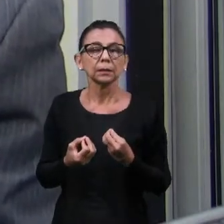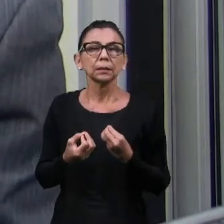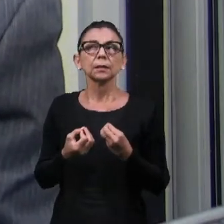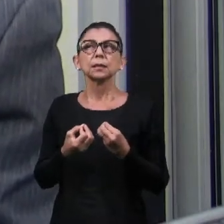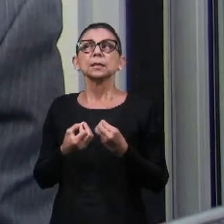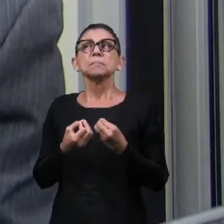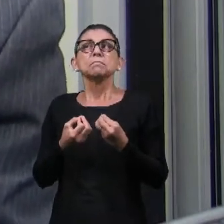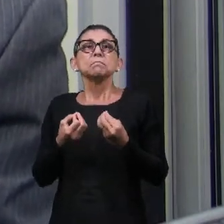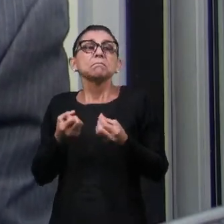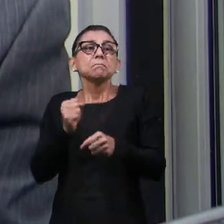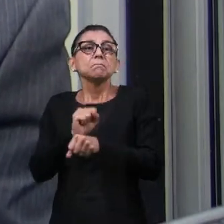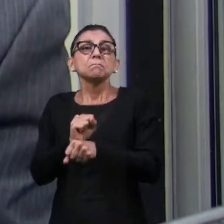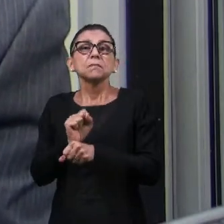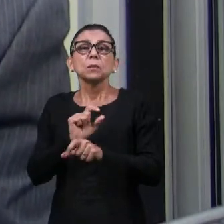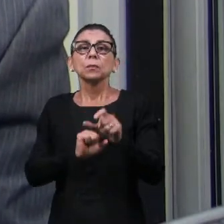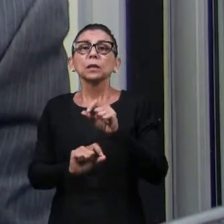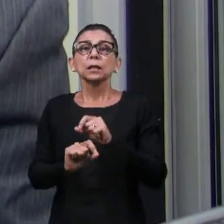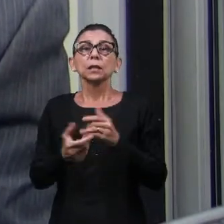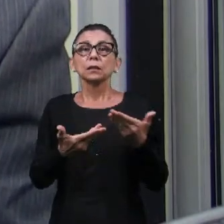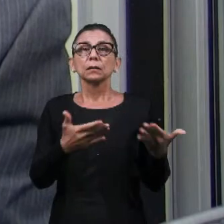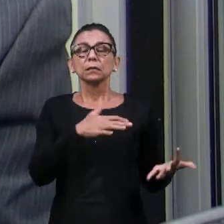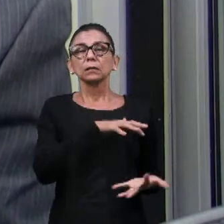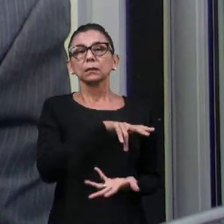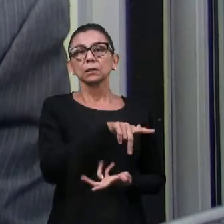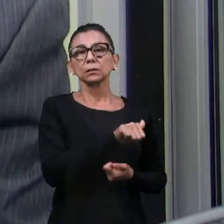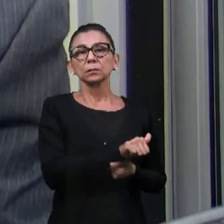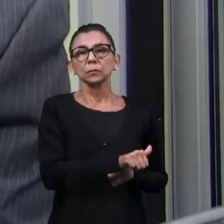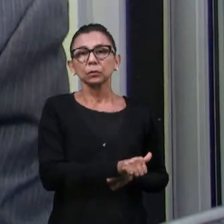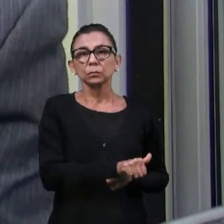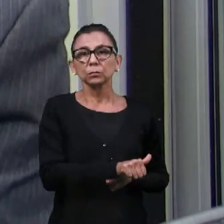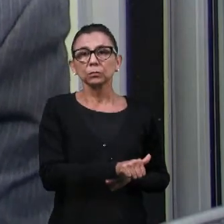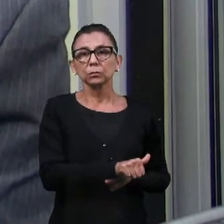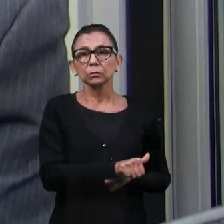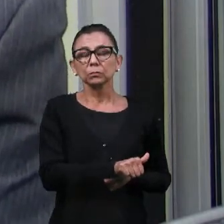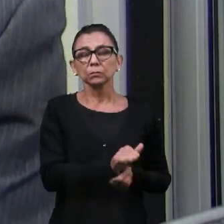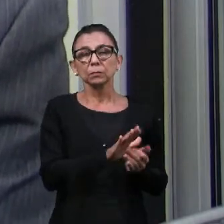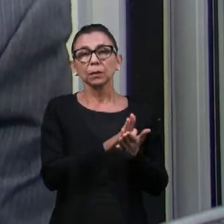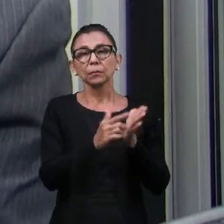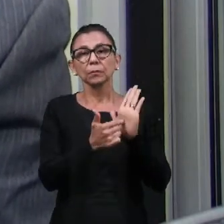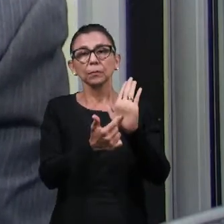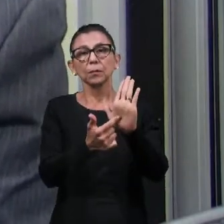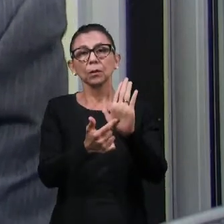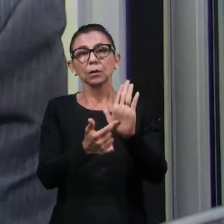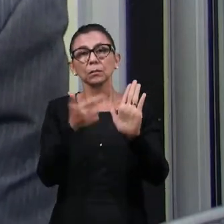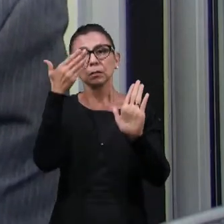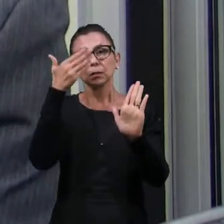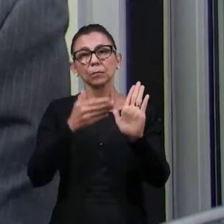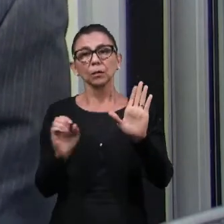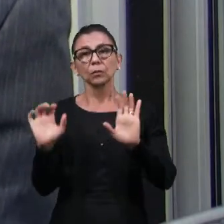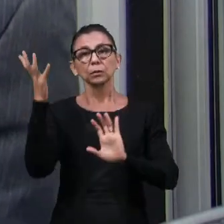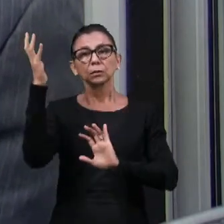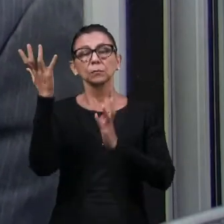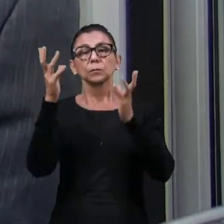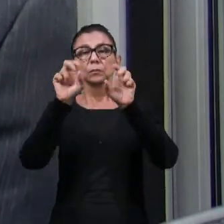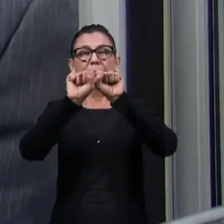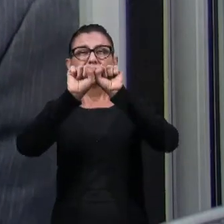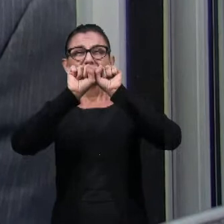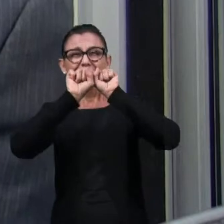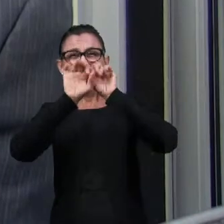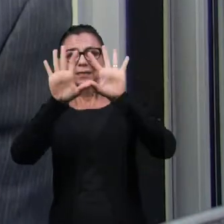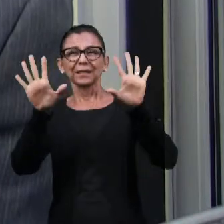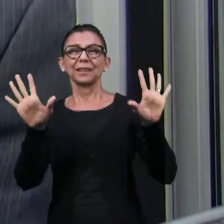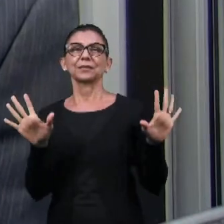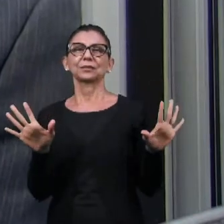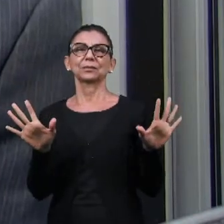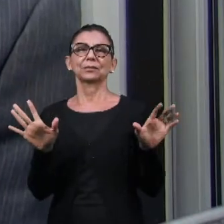esperar por aquilo que vemos e por aquilo que a palavra nos mostra, com sinais tão claros, né? E nós